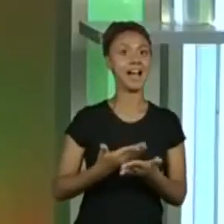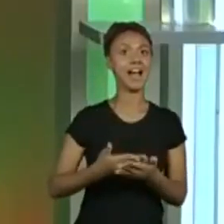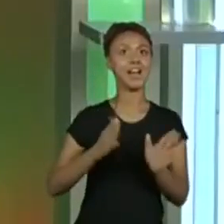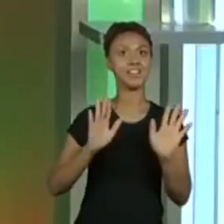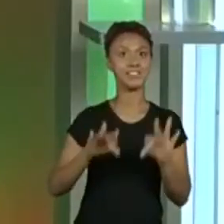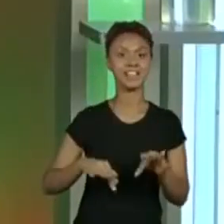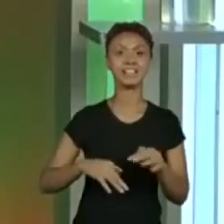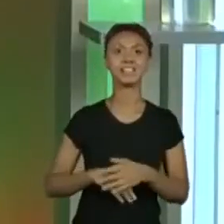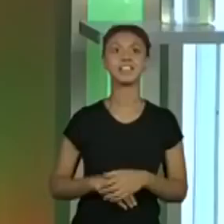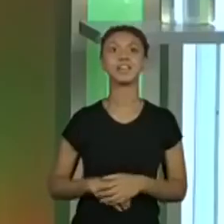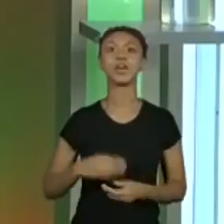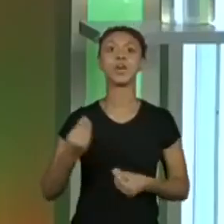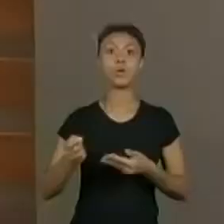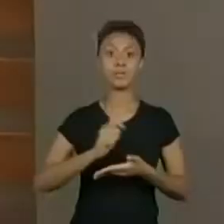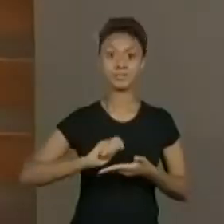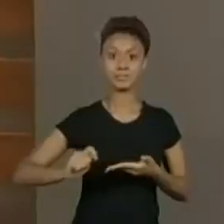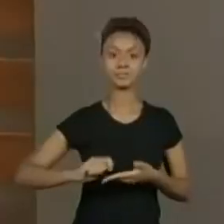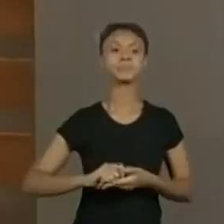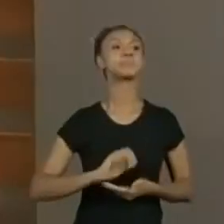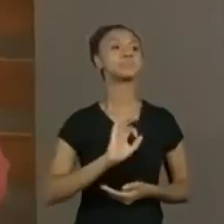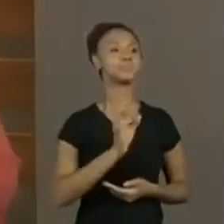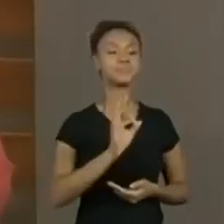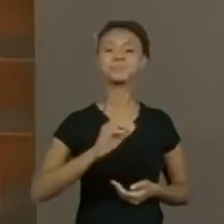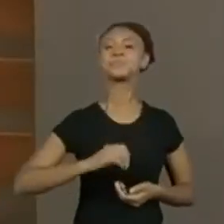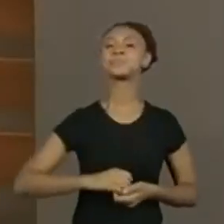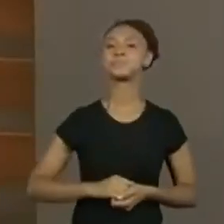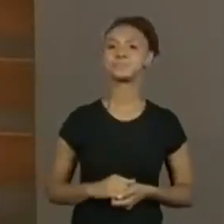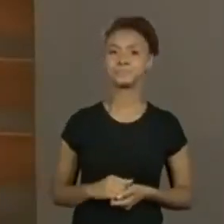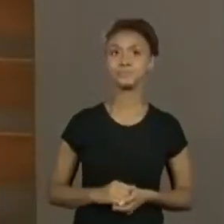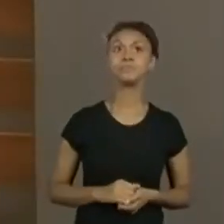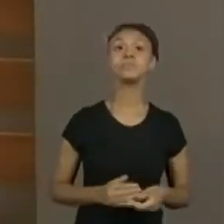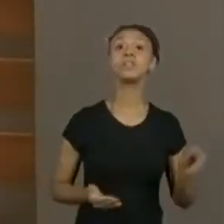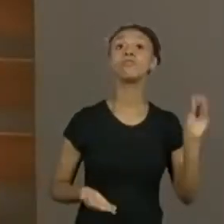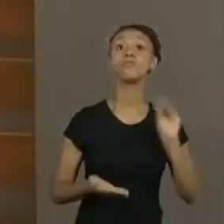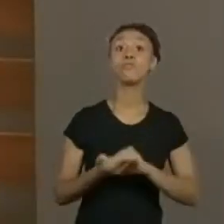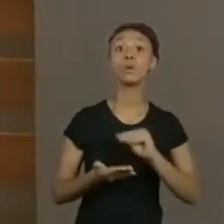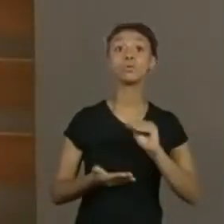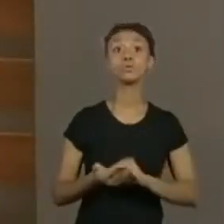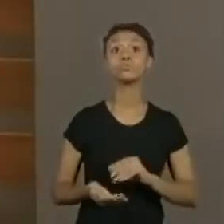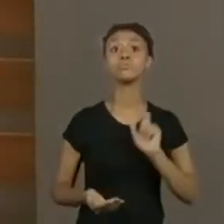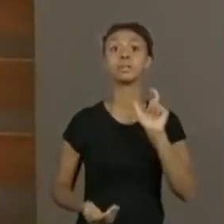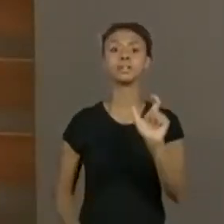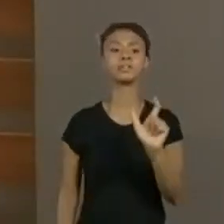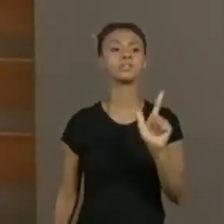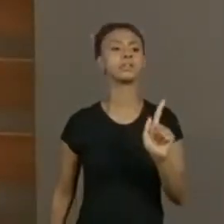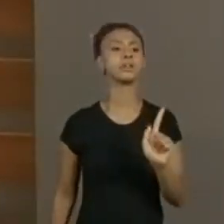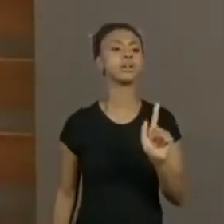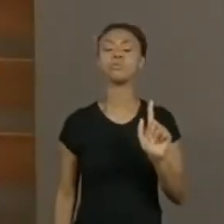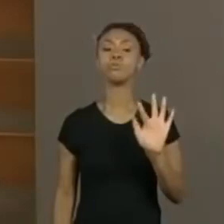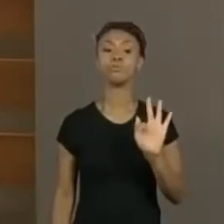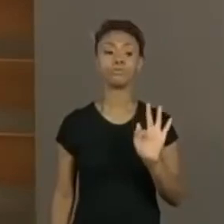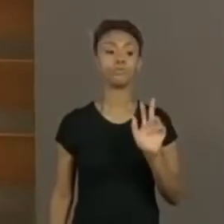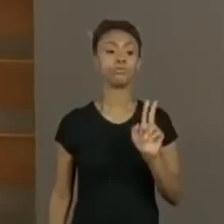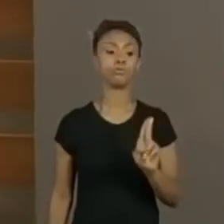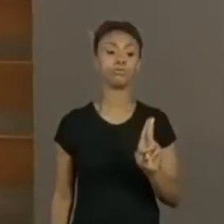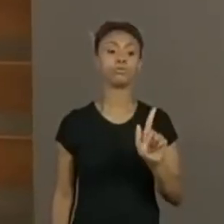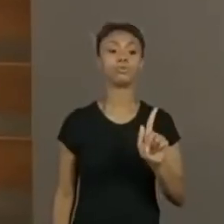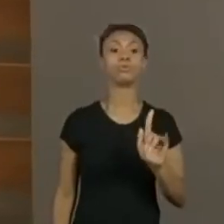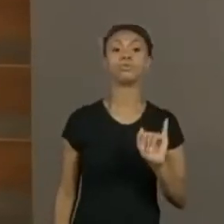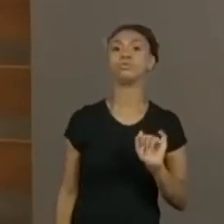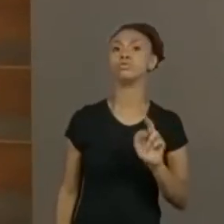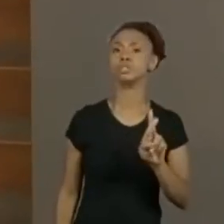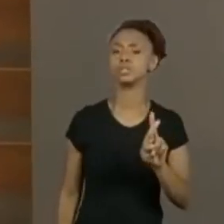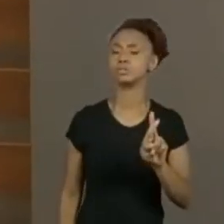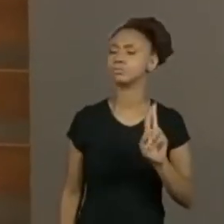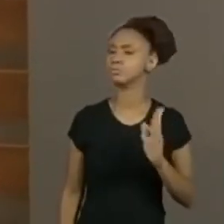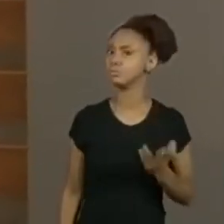a gente está pensando na ortografia, certo? Correto. Então, faltou a palavrinha fugir. A palavra fugir,